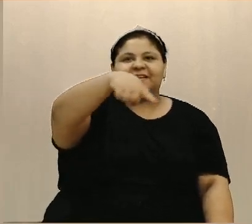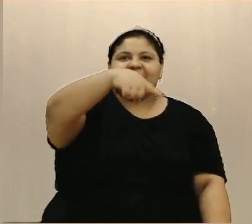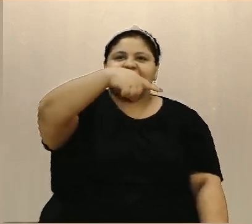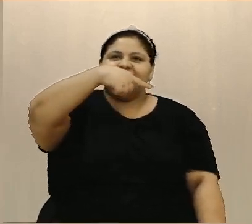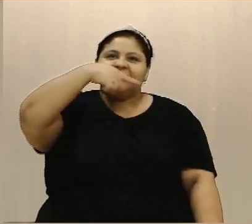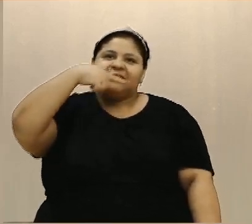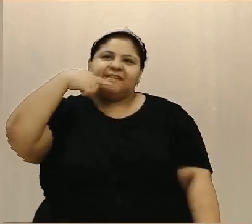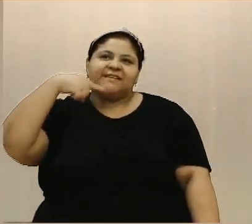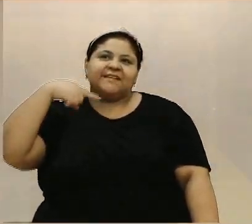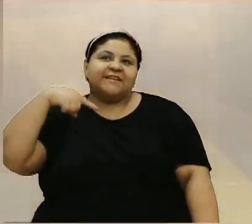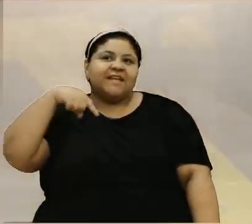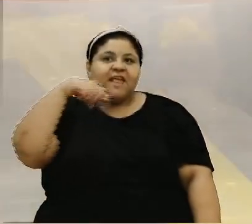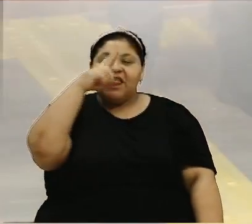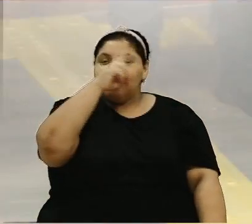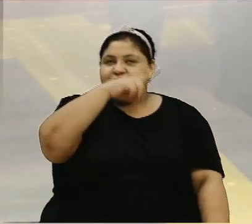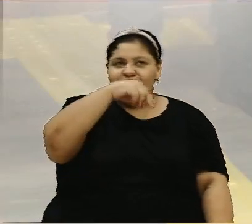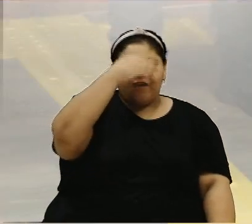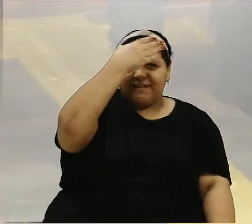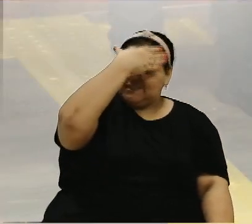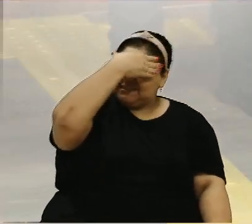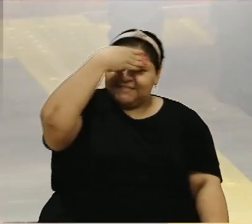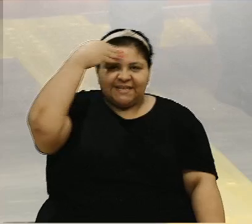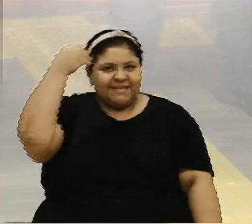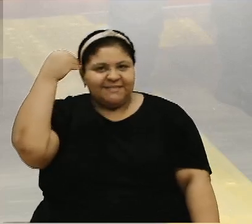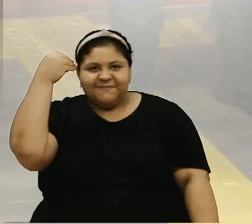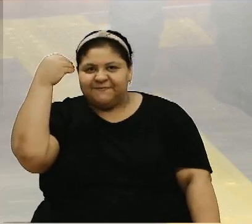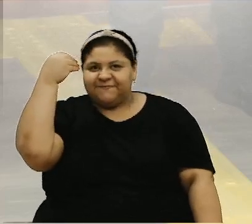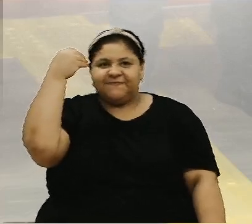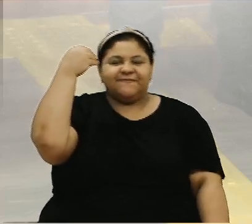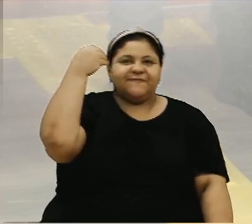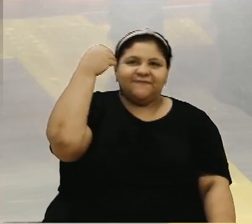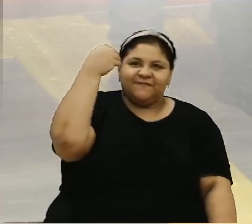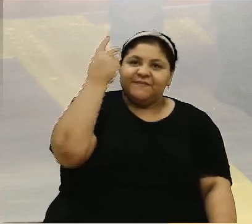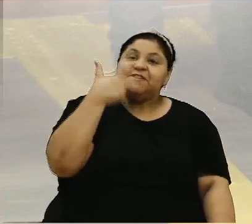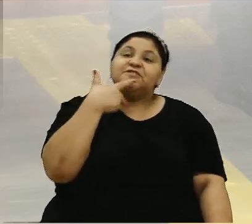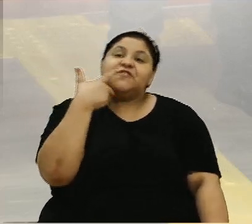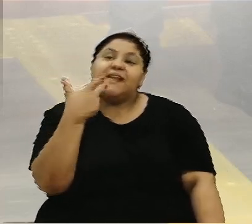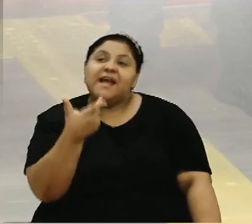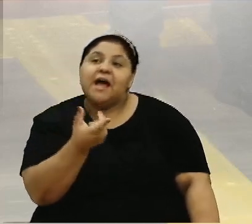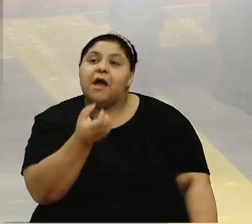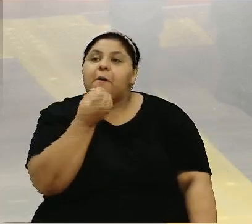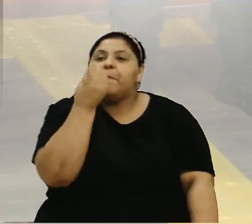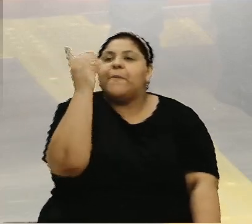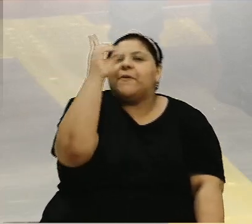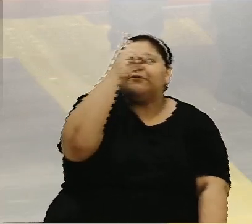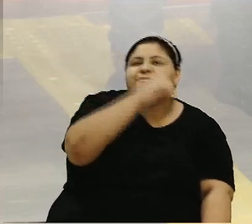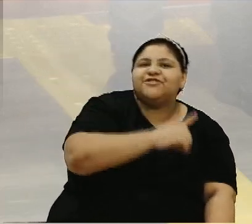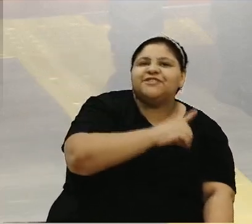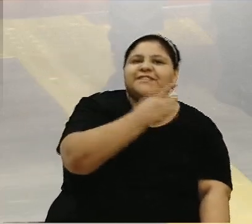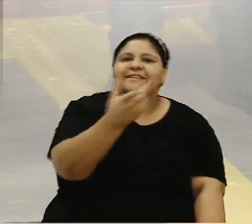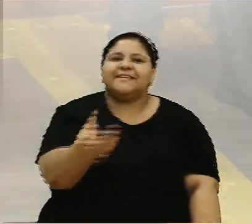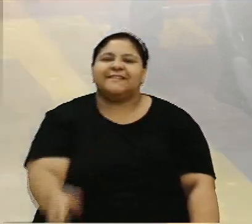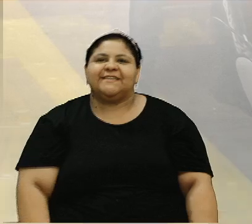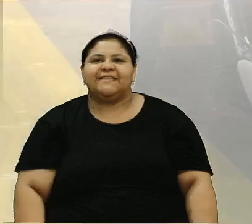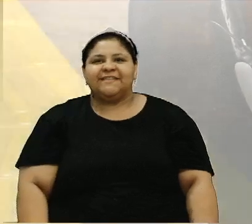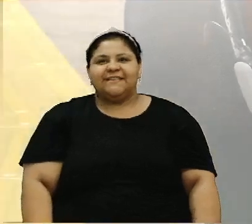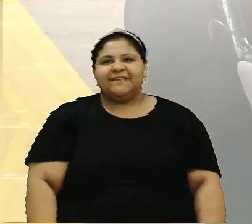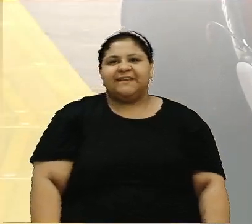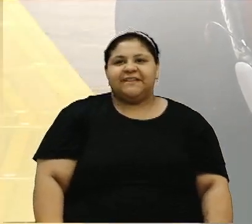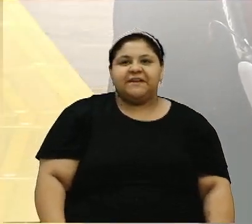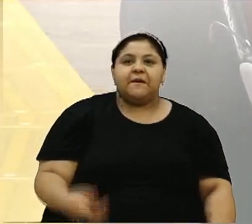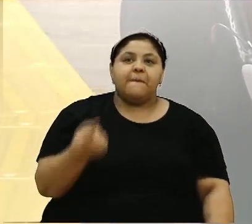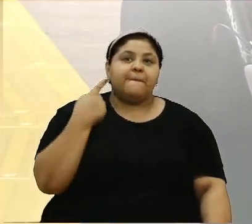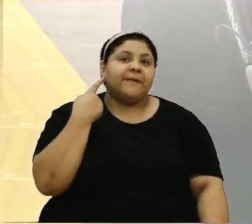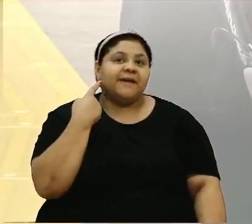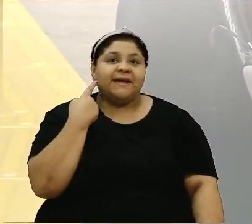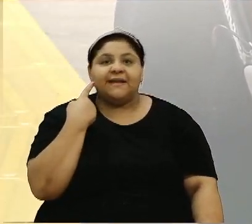e nunca se esqueçam de dizer bom dia. Mexe a